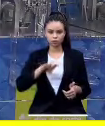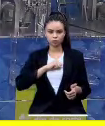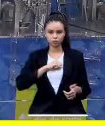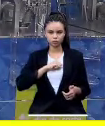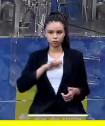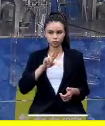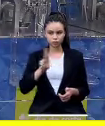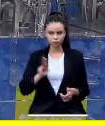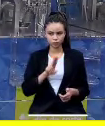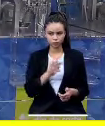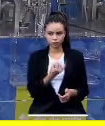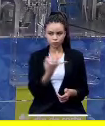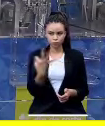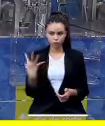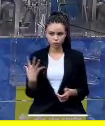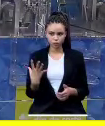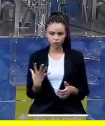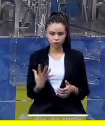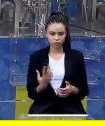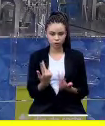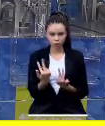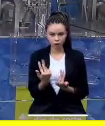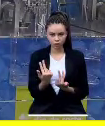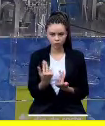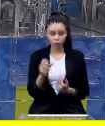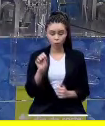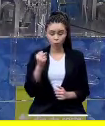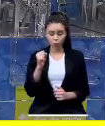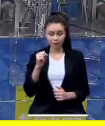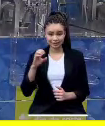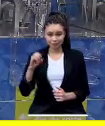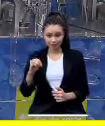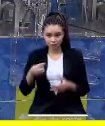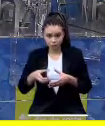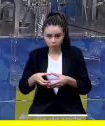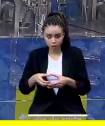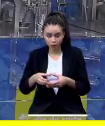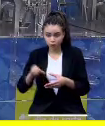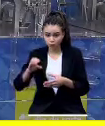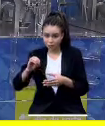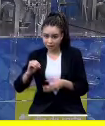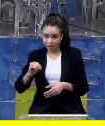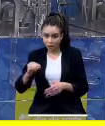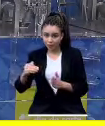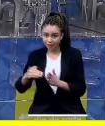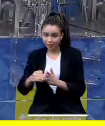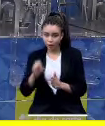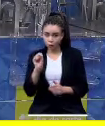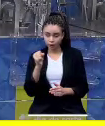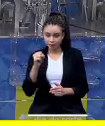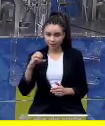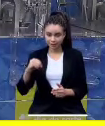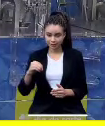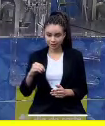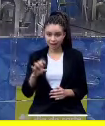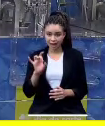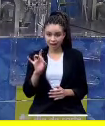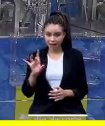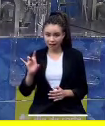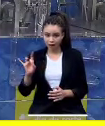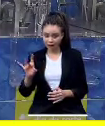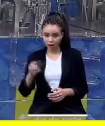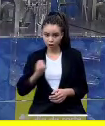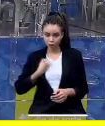utilizamos o mesmo universo de números, 80 bolas numeradas de 01 a 80, sendo que cada número corresponde a um